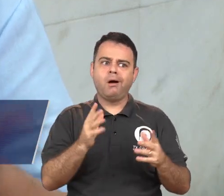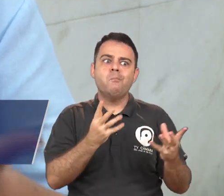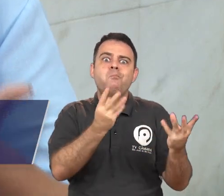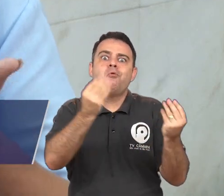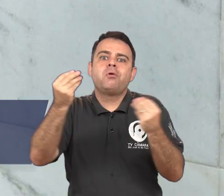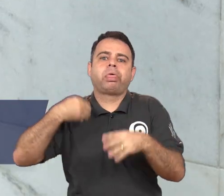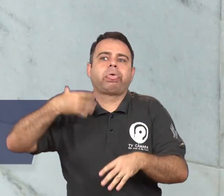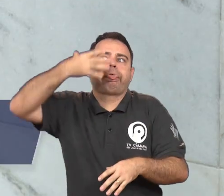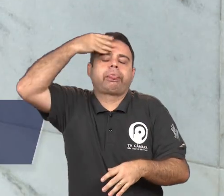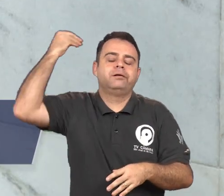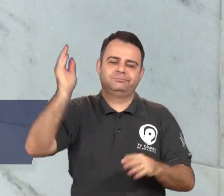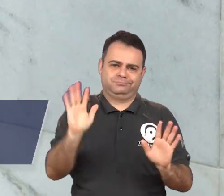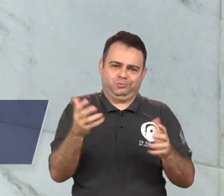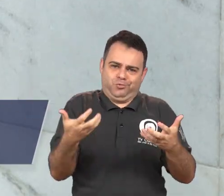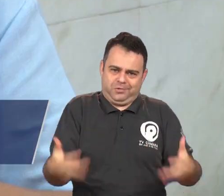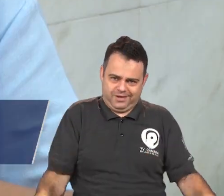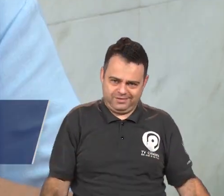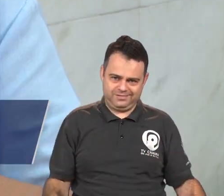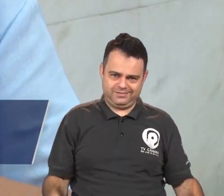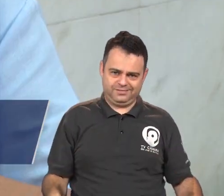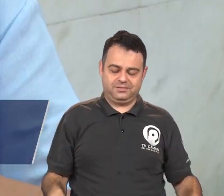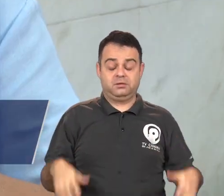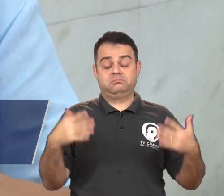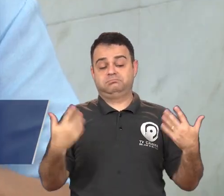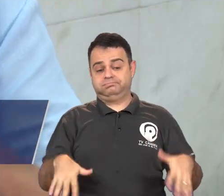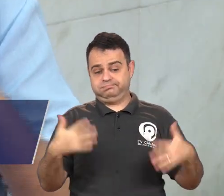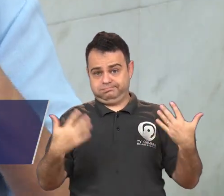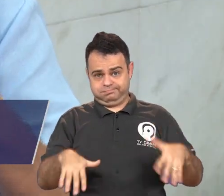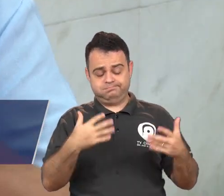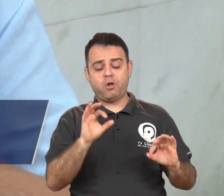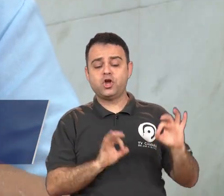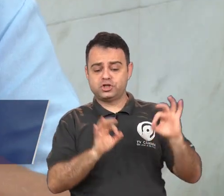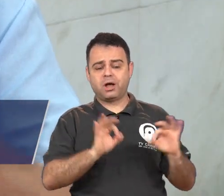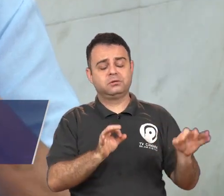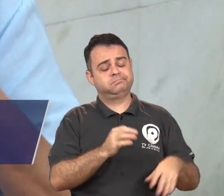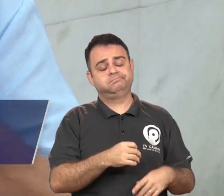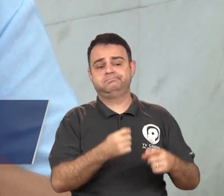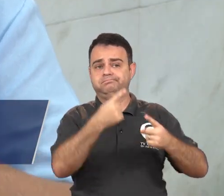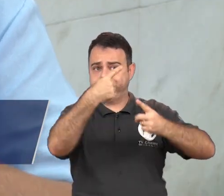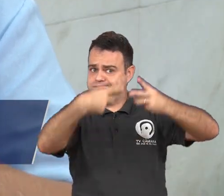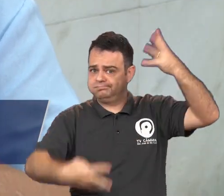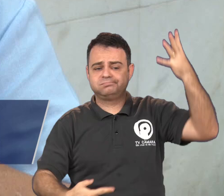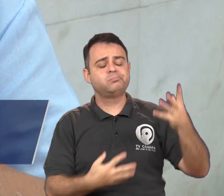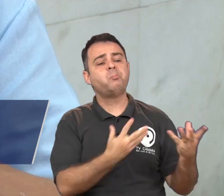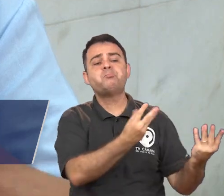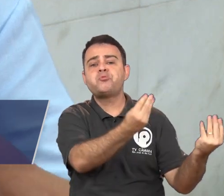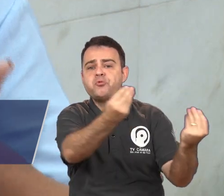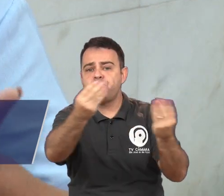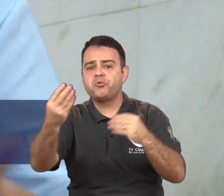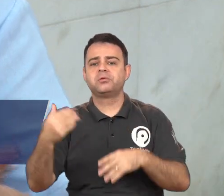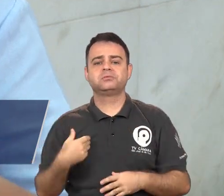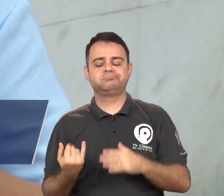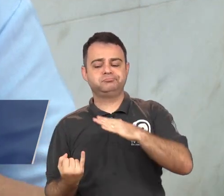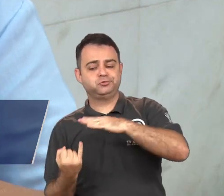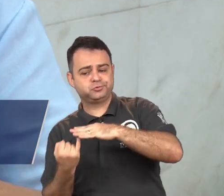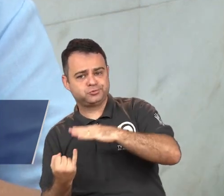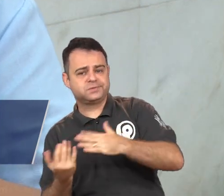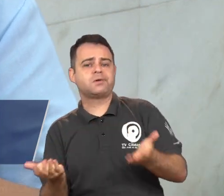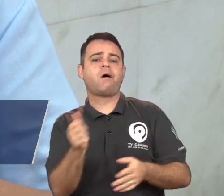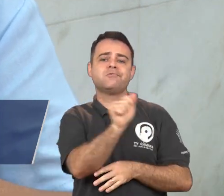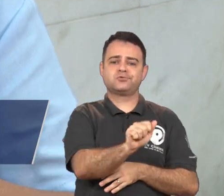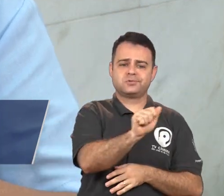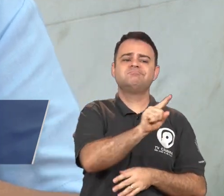citar... Sempre falta alguém vai ali, faltar né? alguém. Mas são muitos projetos sociais que têm aí, instituições